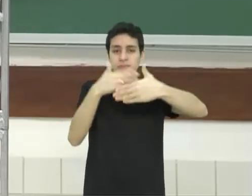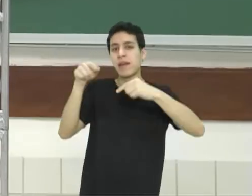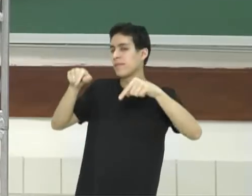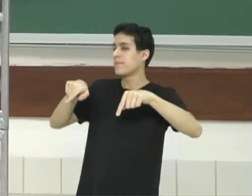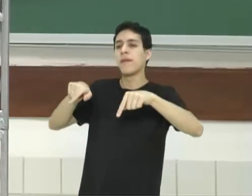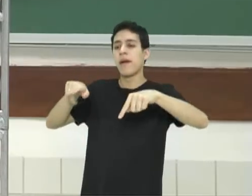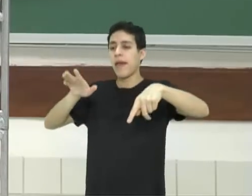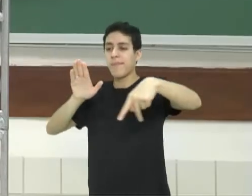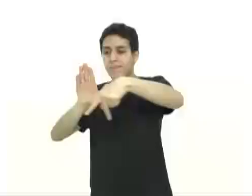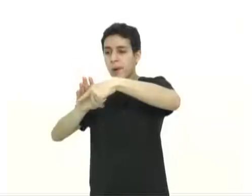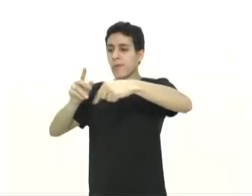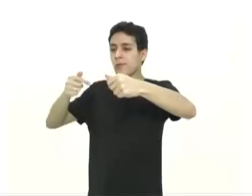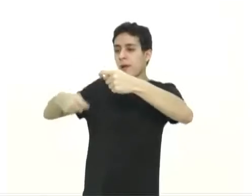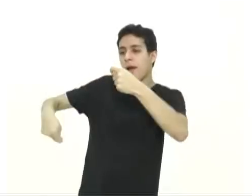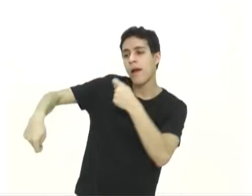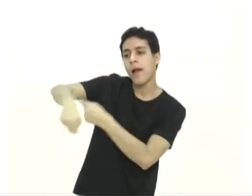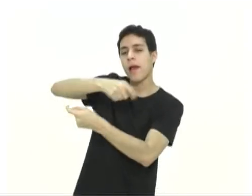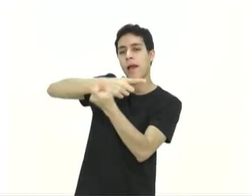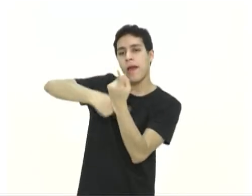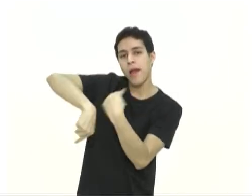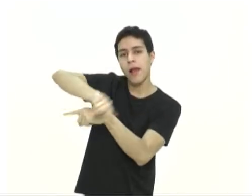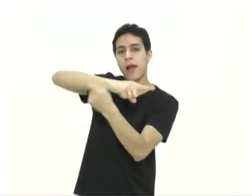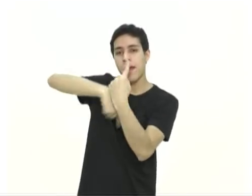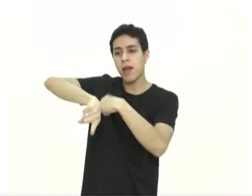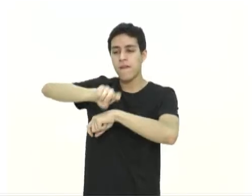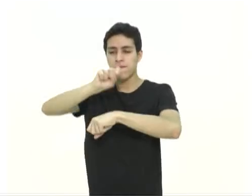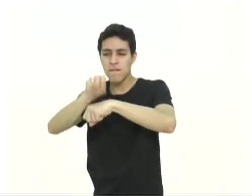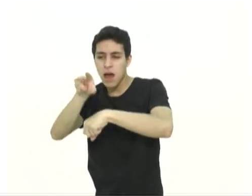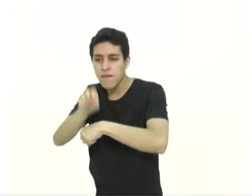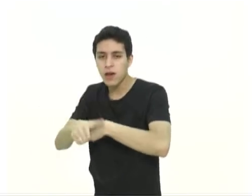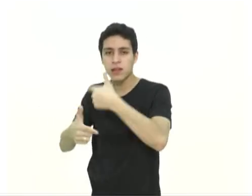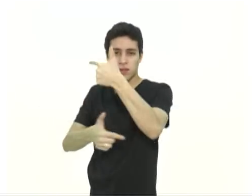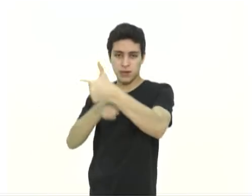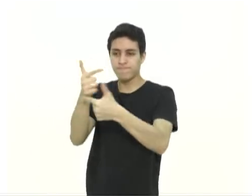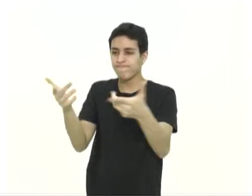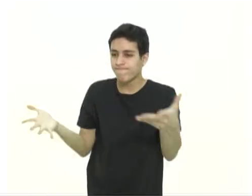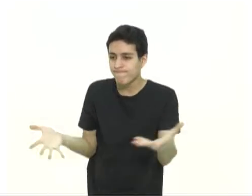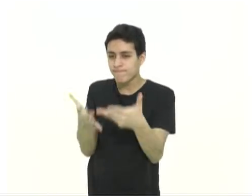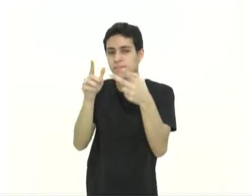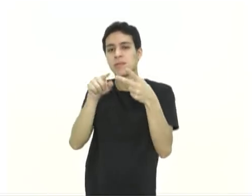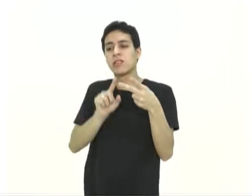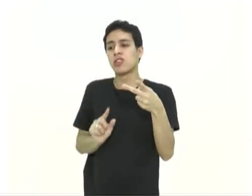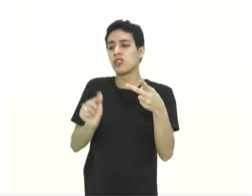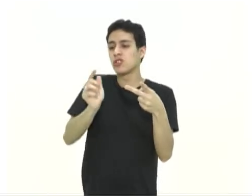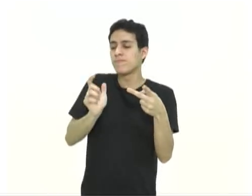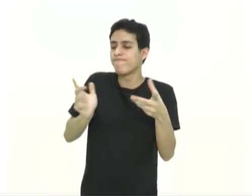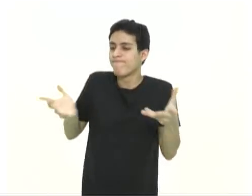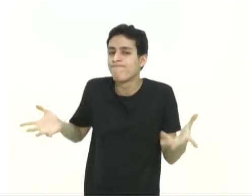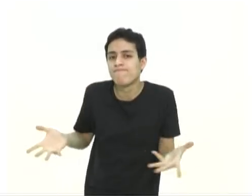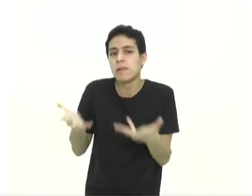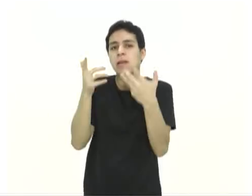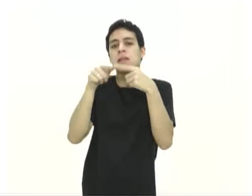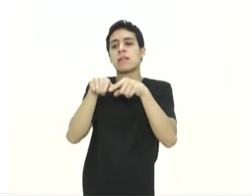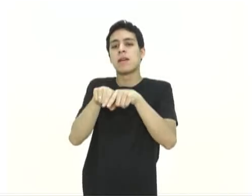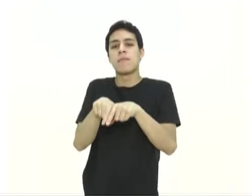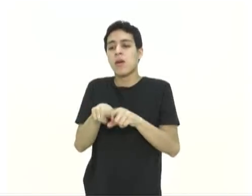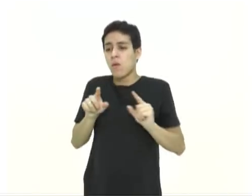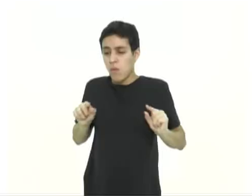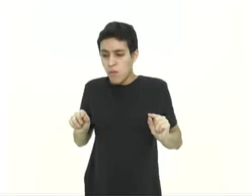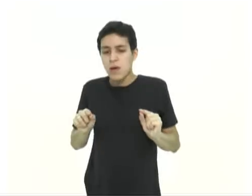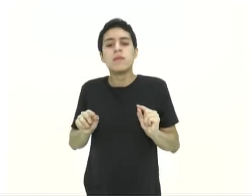Então, eles tornam a criação de empregos, é insistido nisso, crescimento econômico e asseguram um